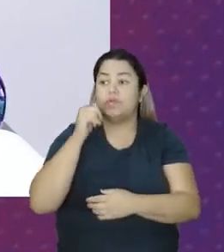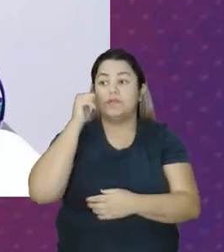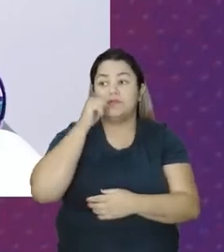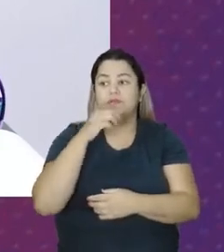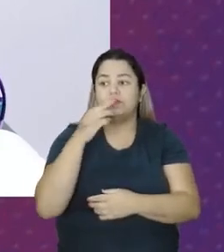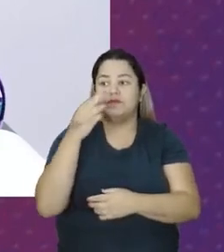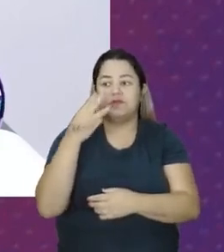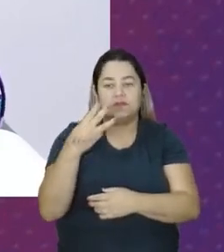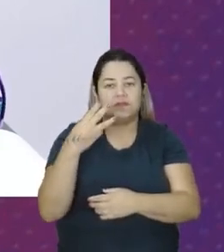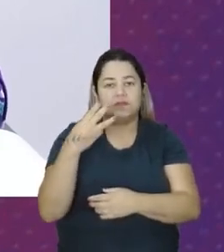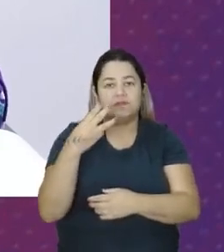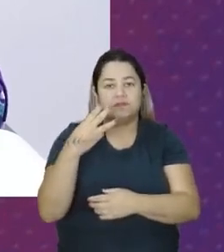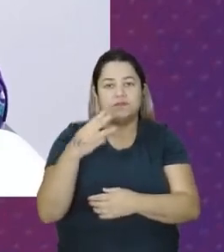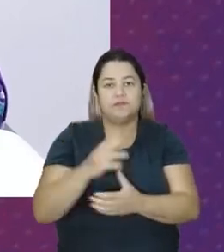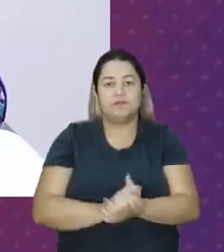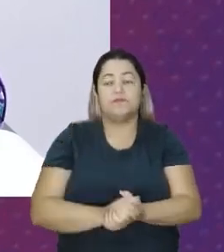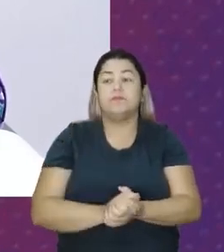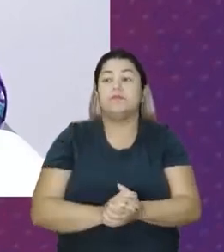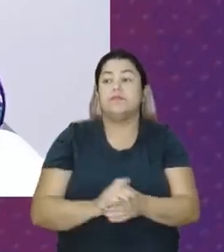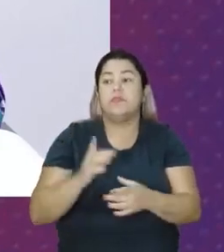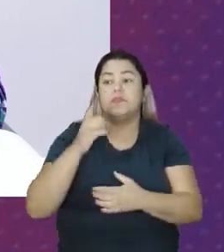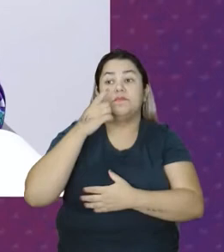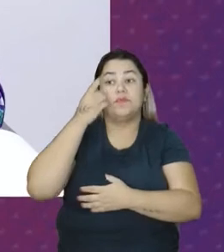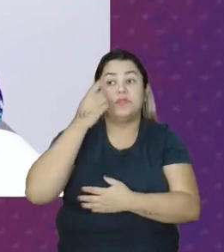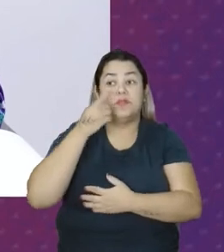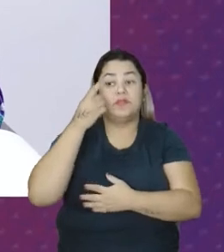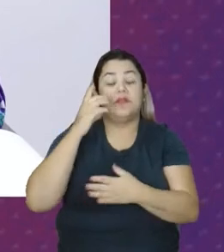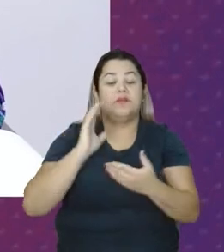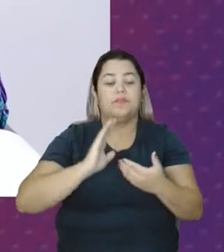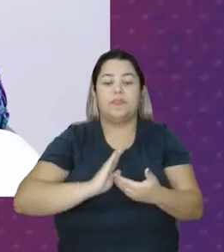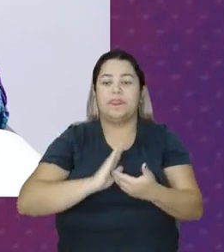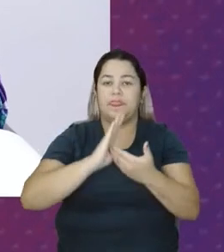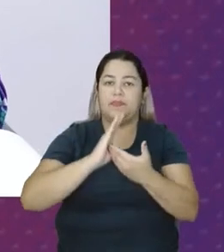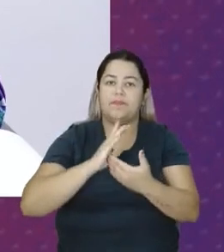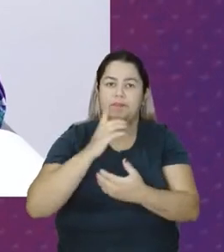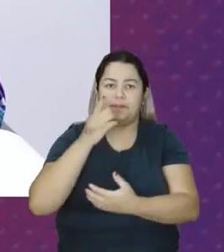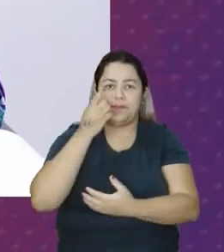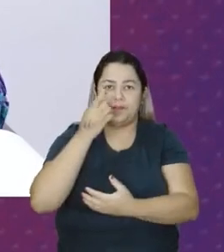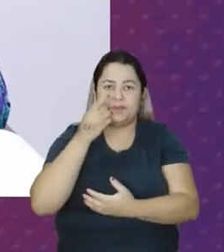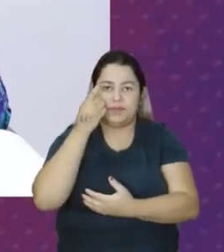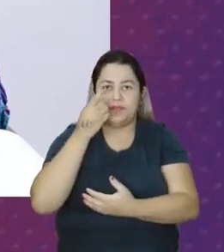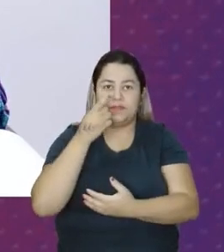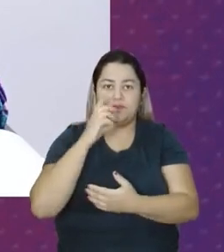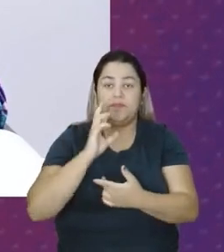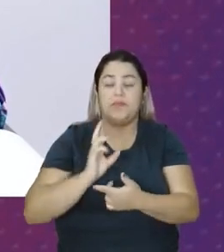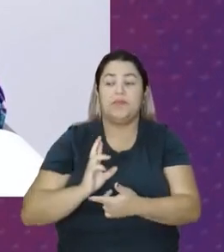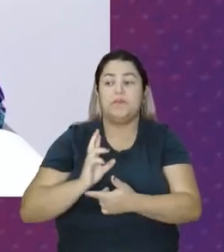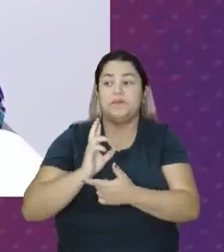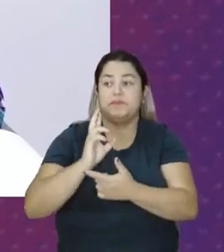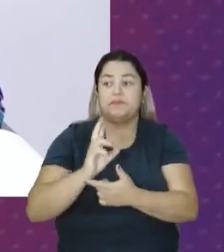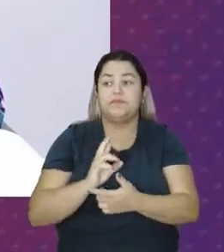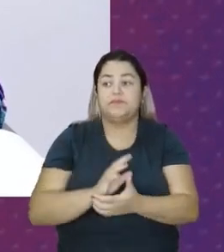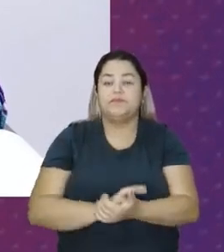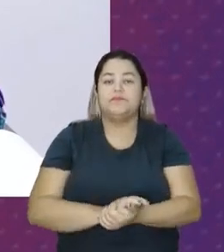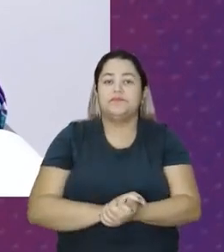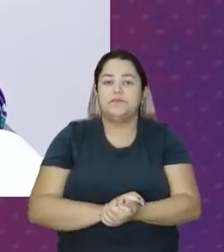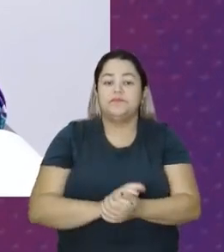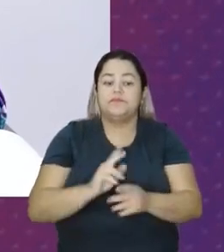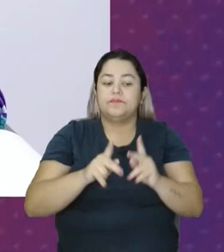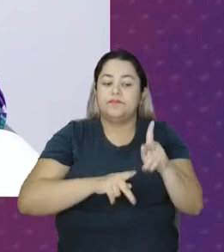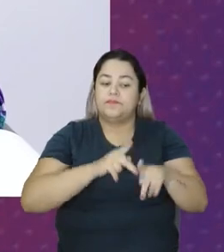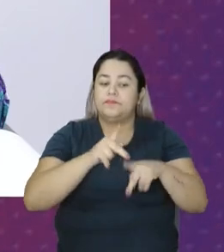três mulheres parlamentares na Câmara dos Deputados representando os